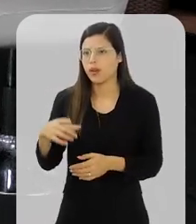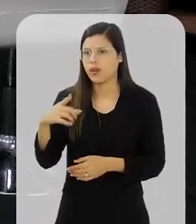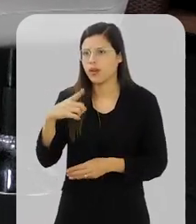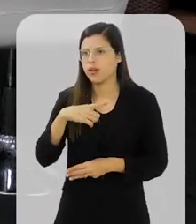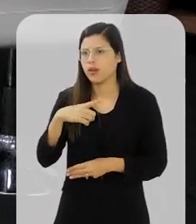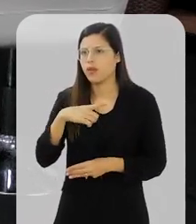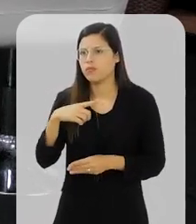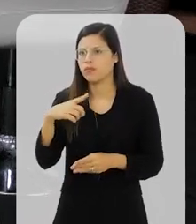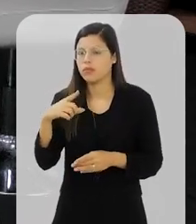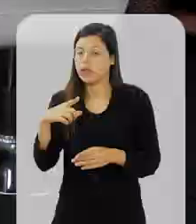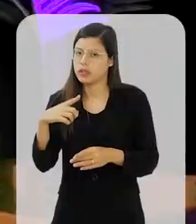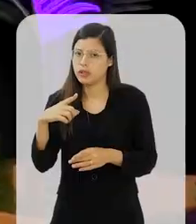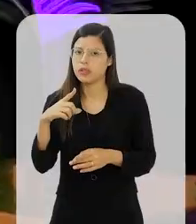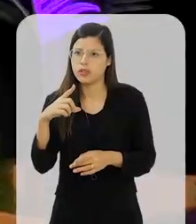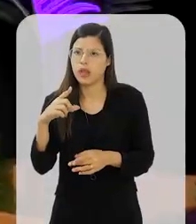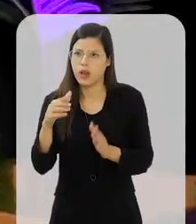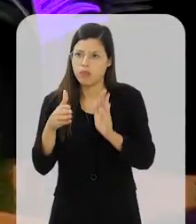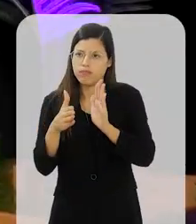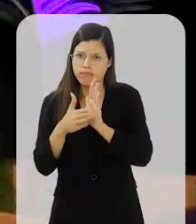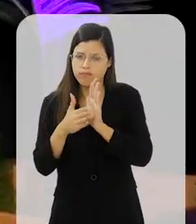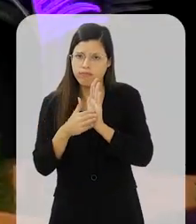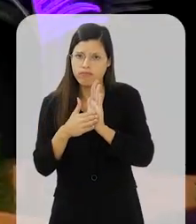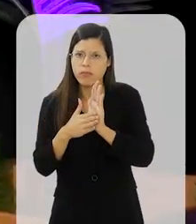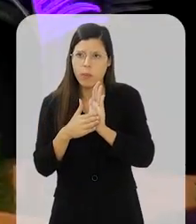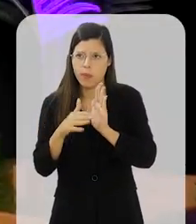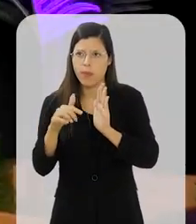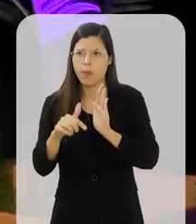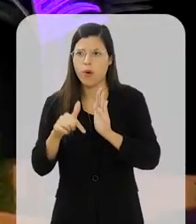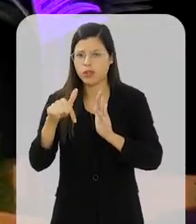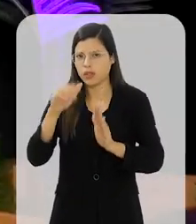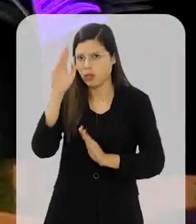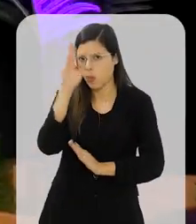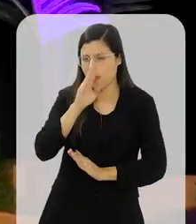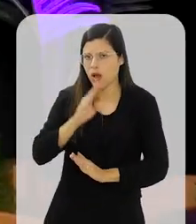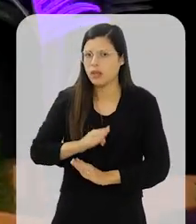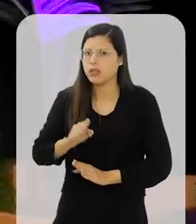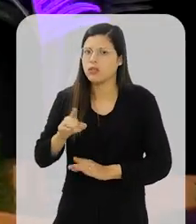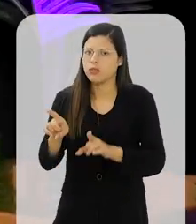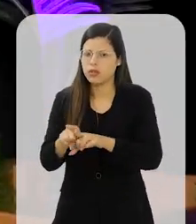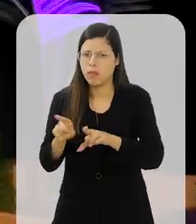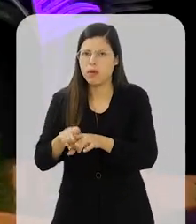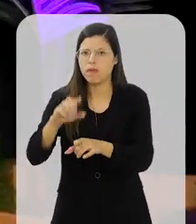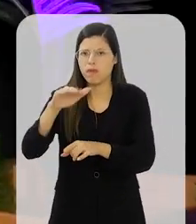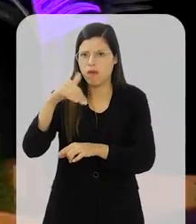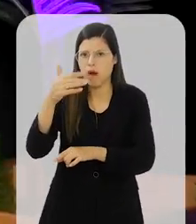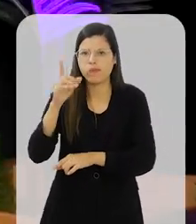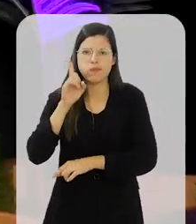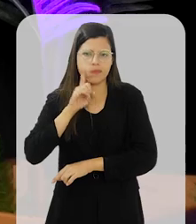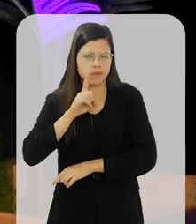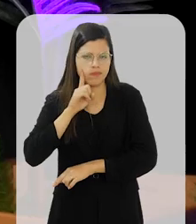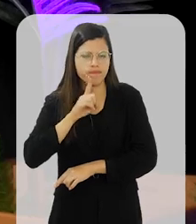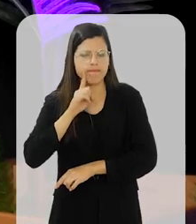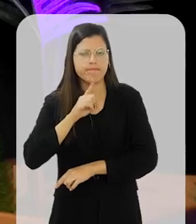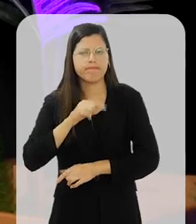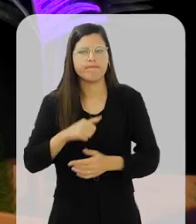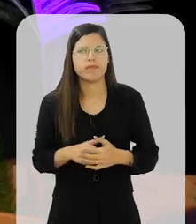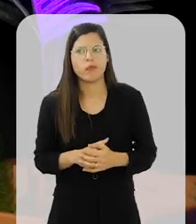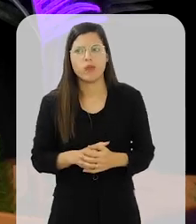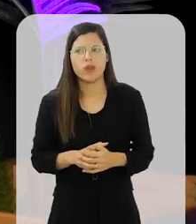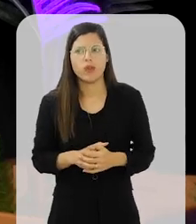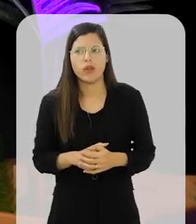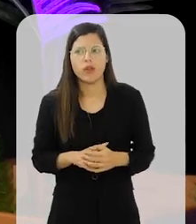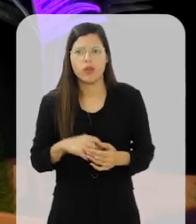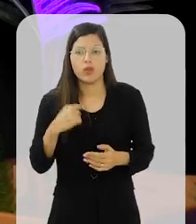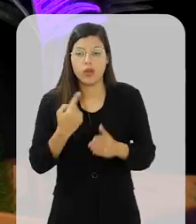um depósito de patente, né, aqui no Brasil e também fora, né, nos Estados Unidos.